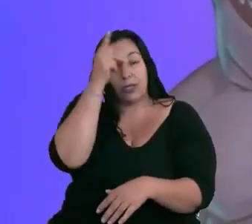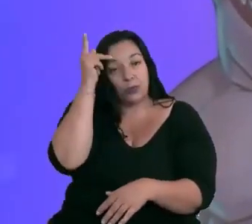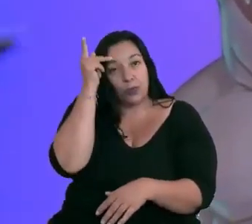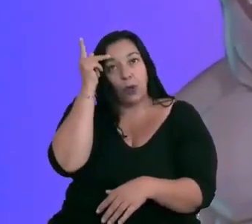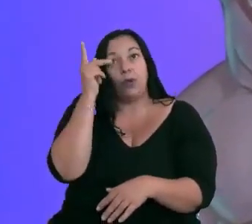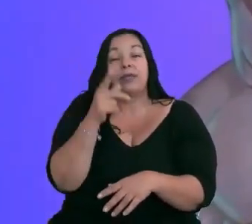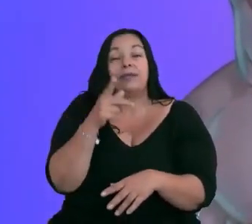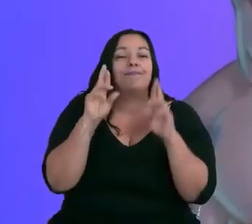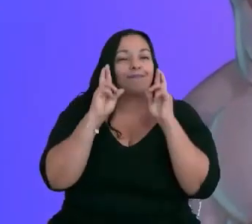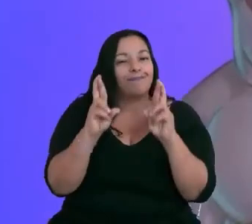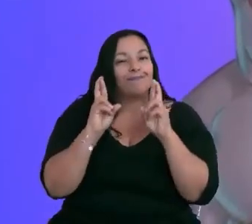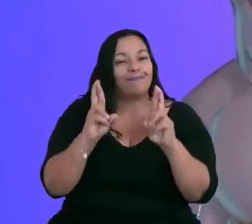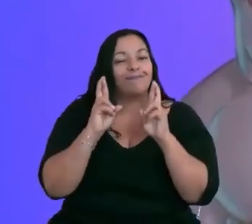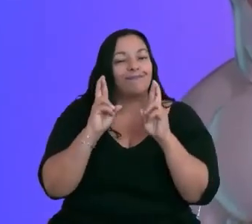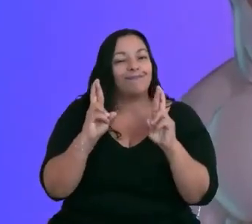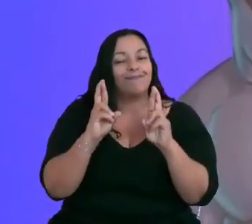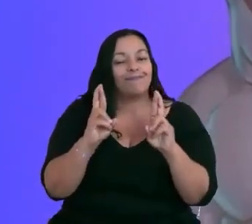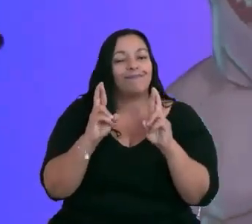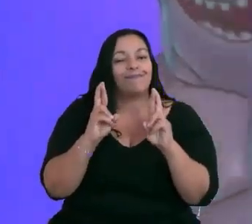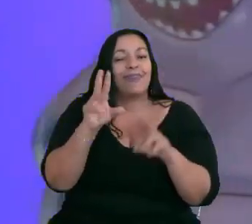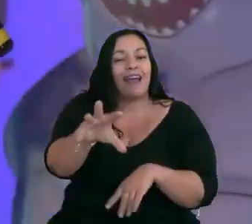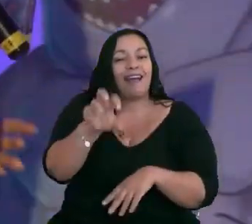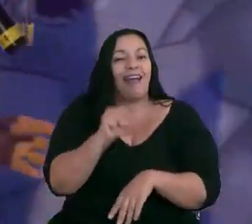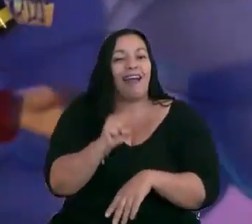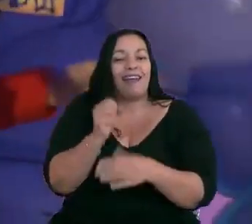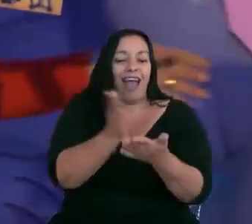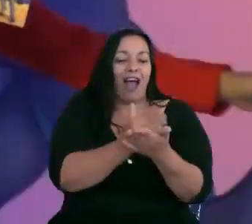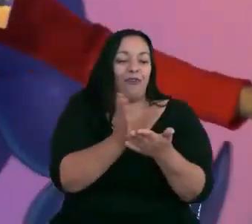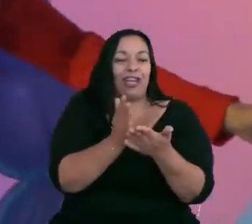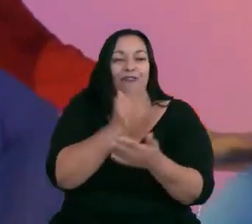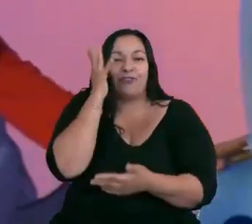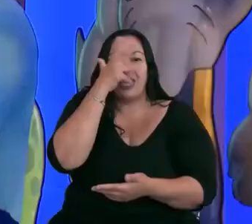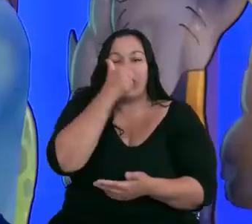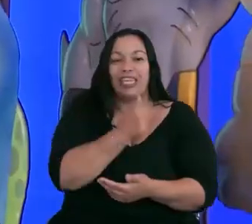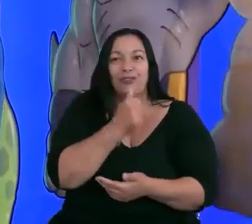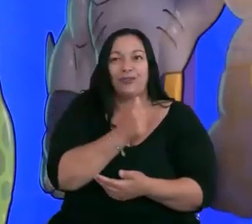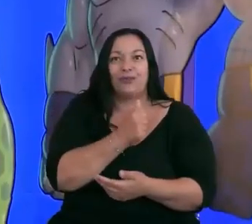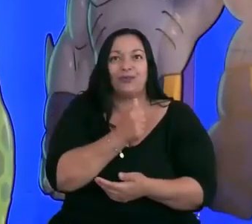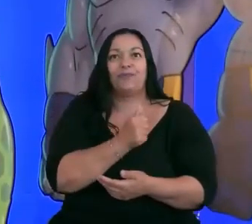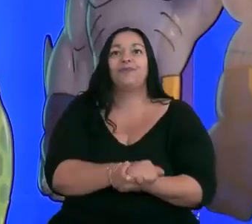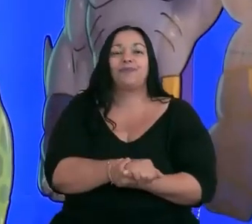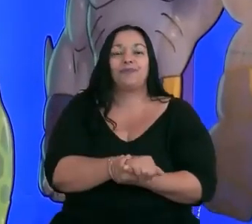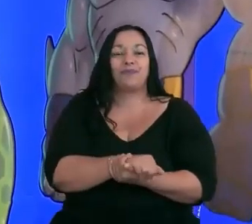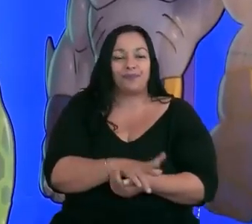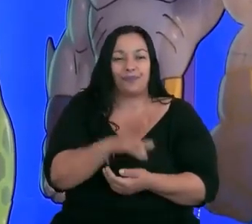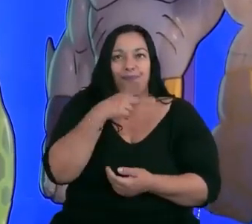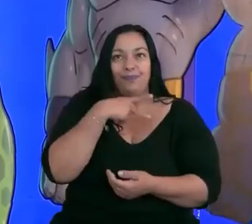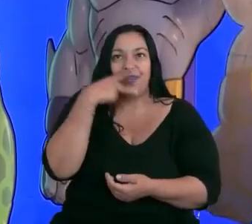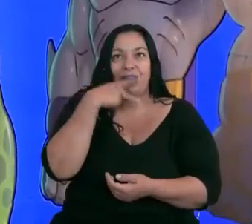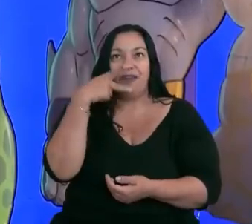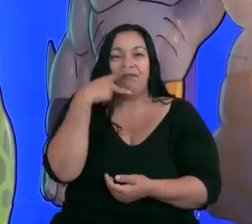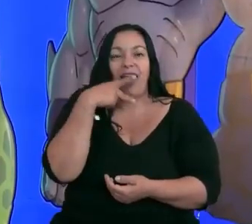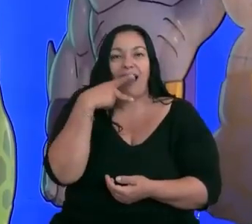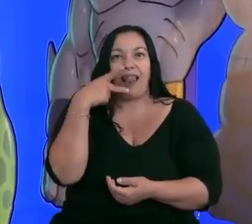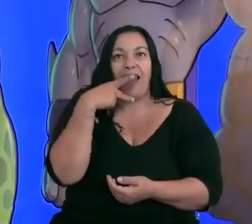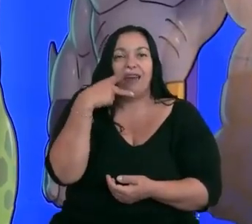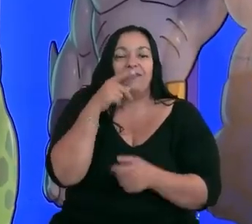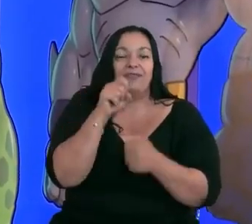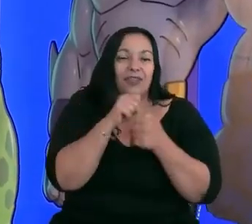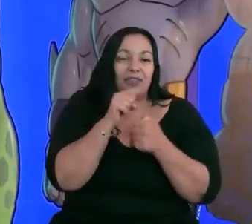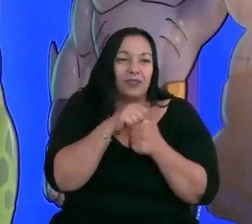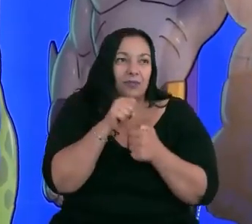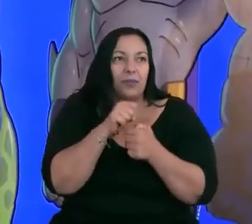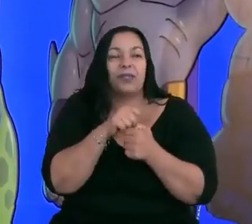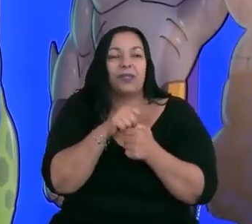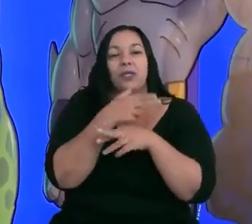torcendo para vocês ganharem este livro lindo, onde o Capitão Mergulho fala, faz muitas